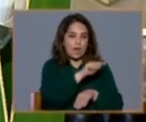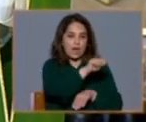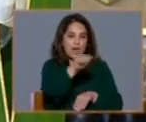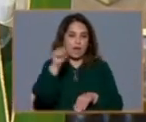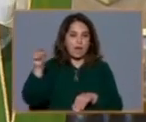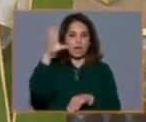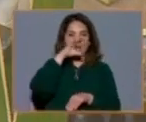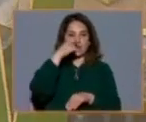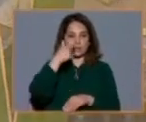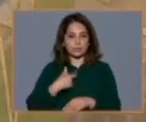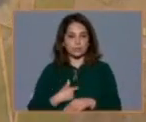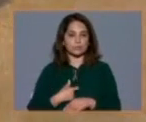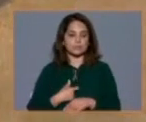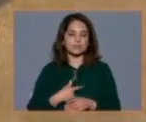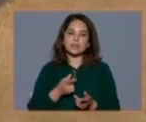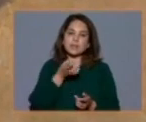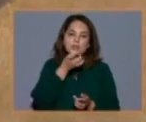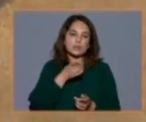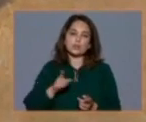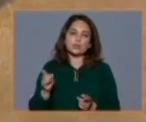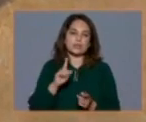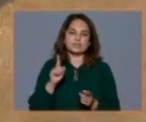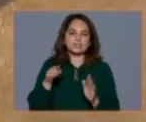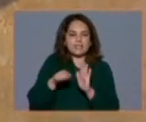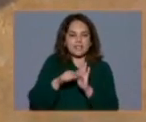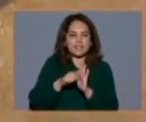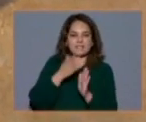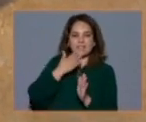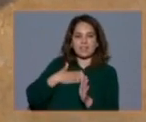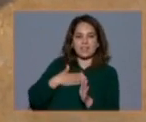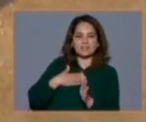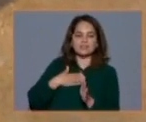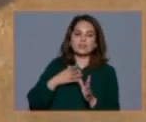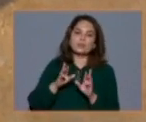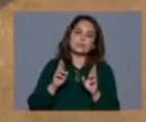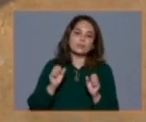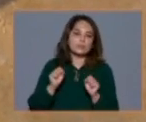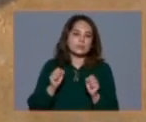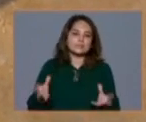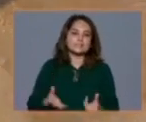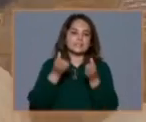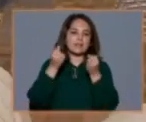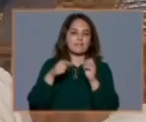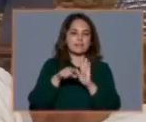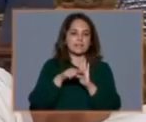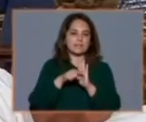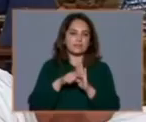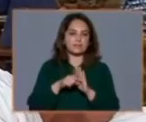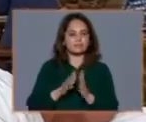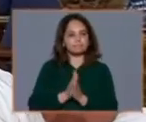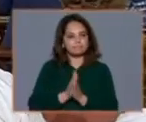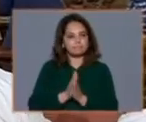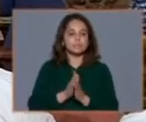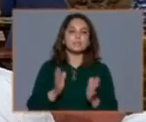tem ofendido. E não nos deixeis cair em tentação, mas livrai-nos do mal. Livrai-nos de todo